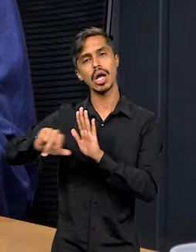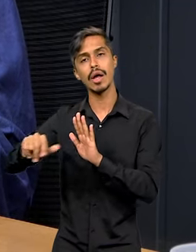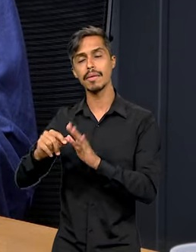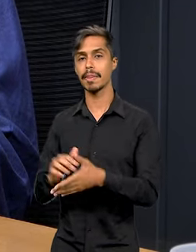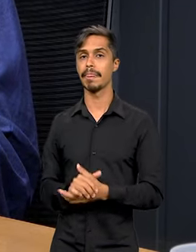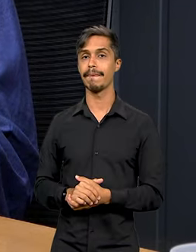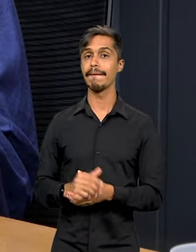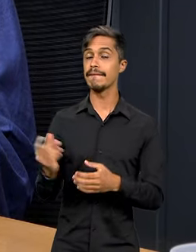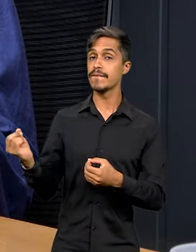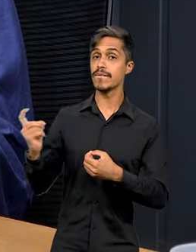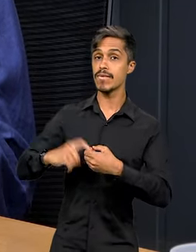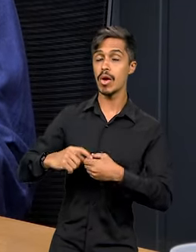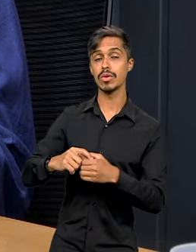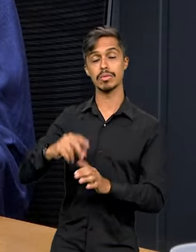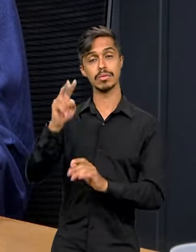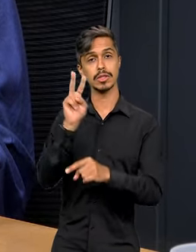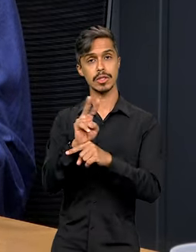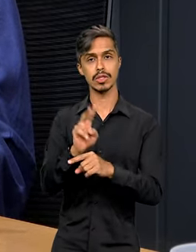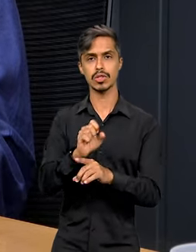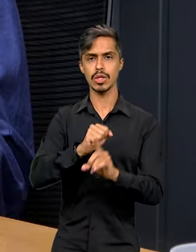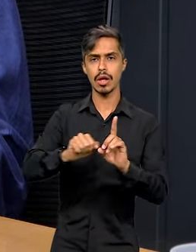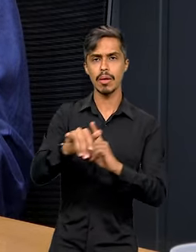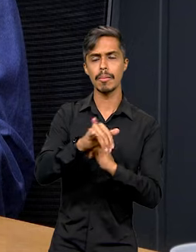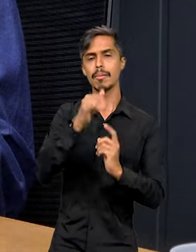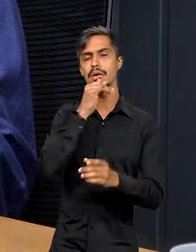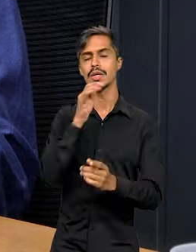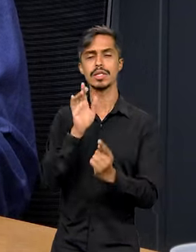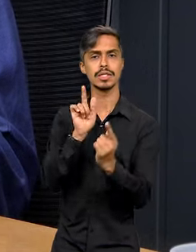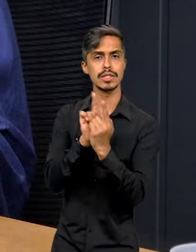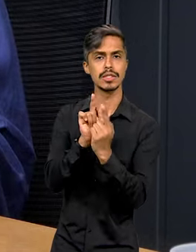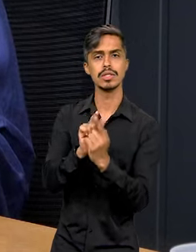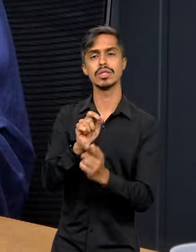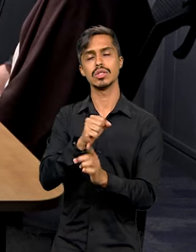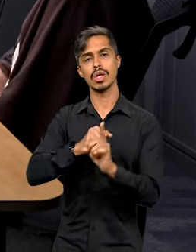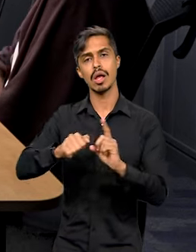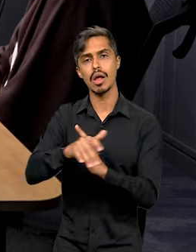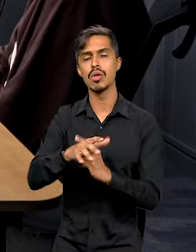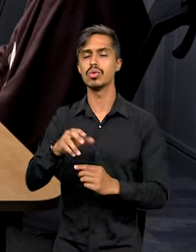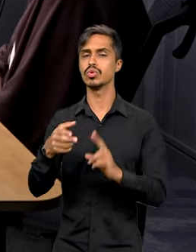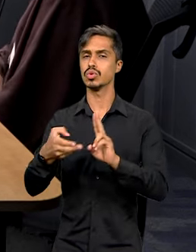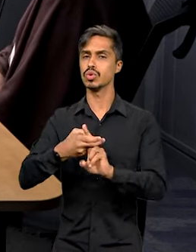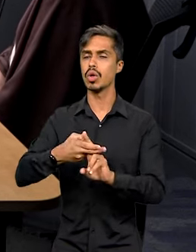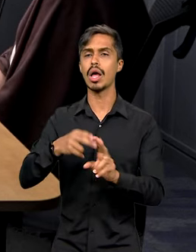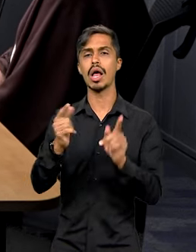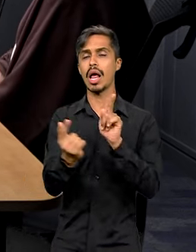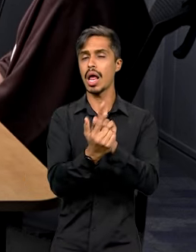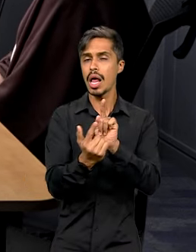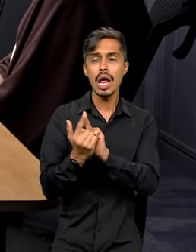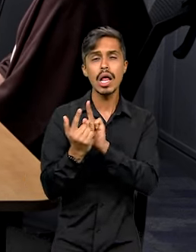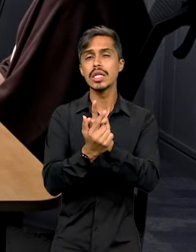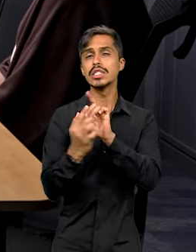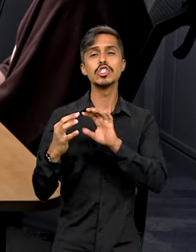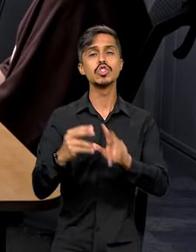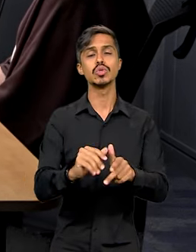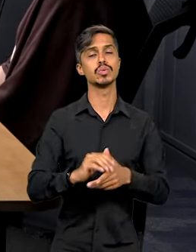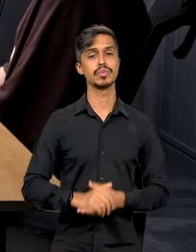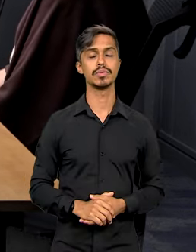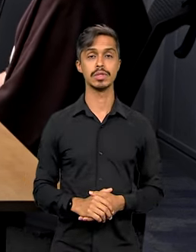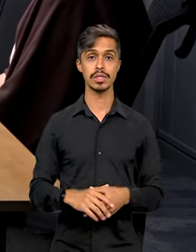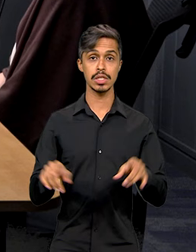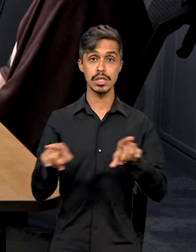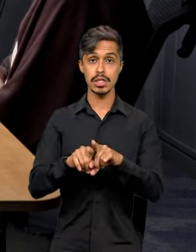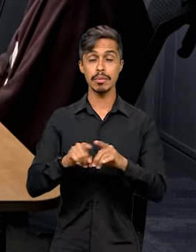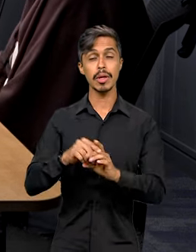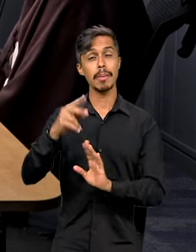retoma os sistemas de proteção social como de assistência social e o SUS né amplia a atenção primária saúde mas